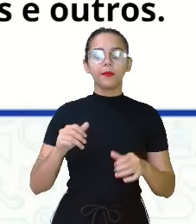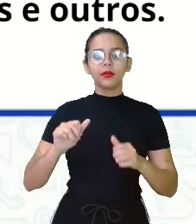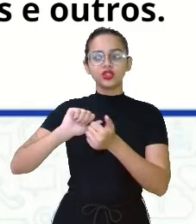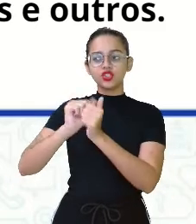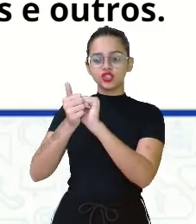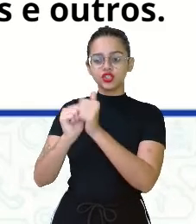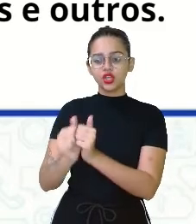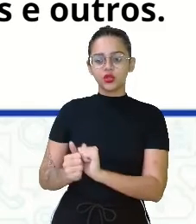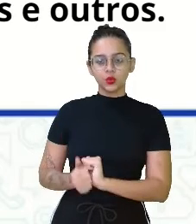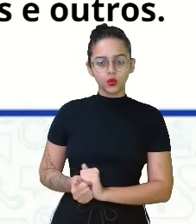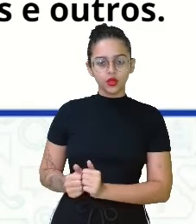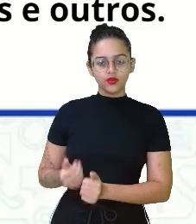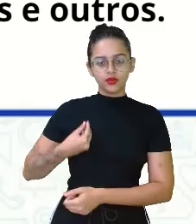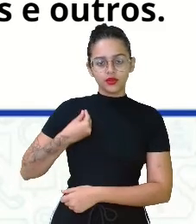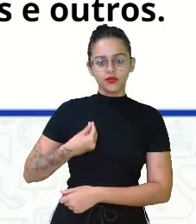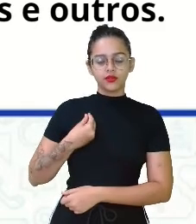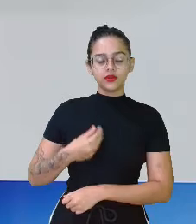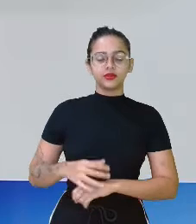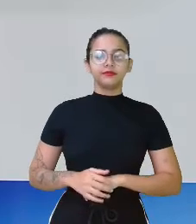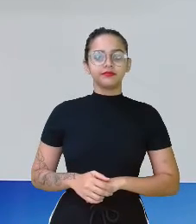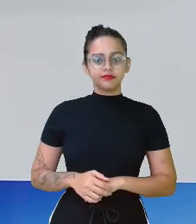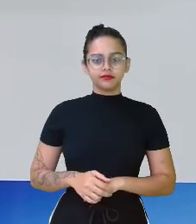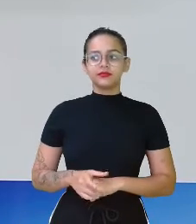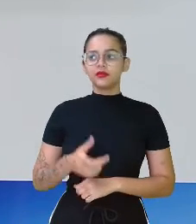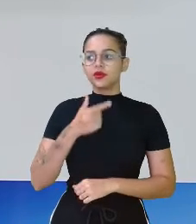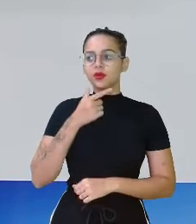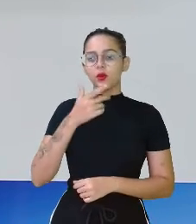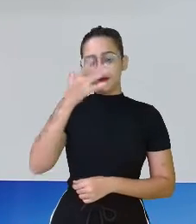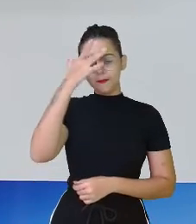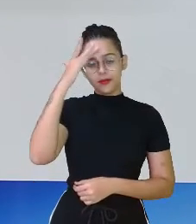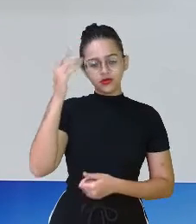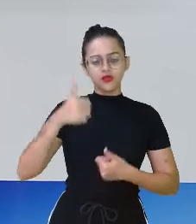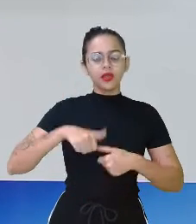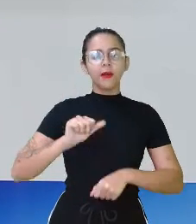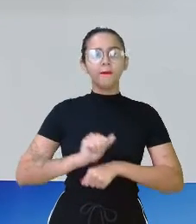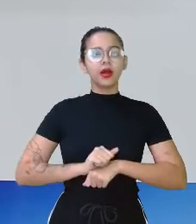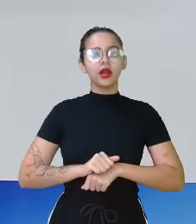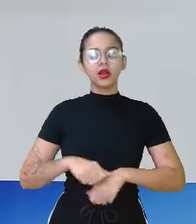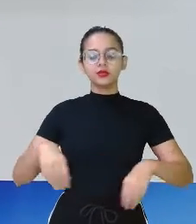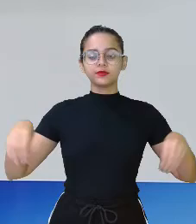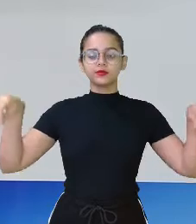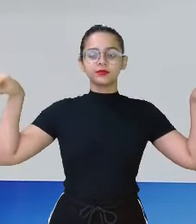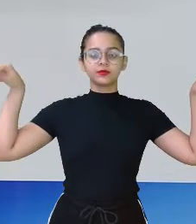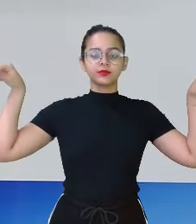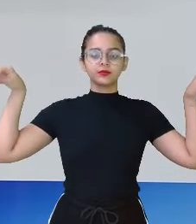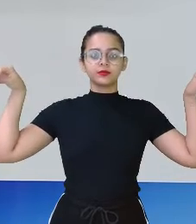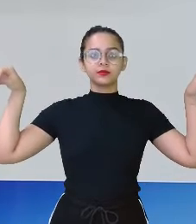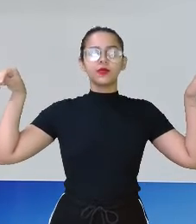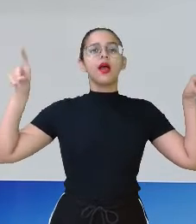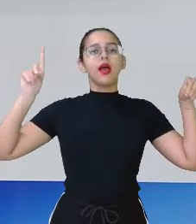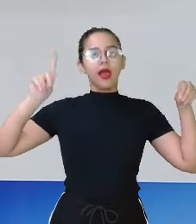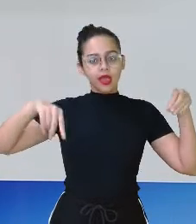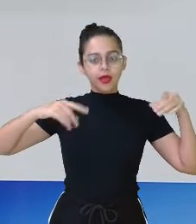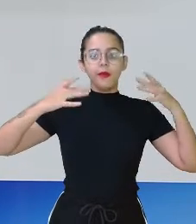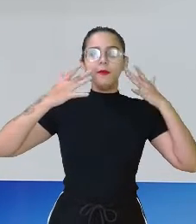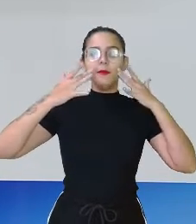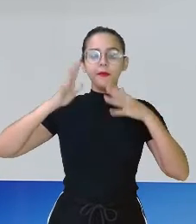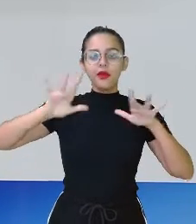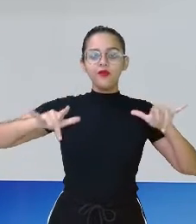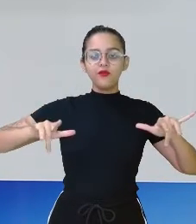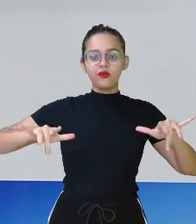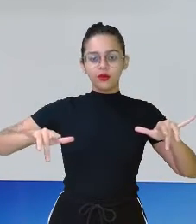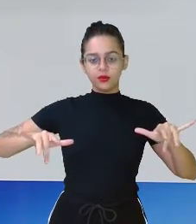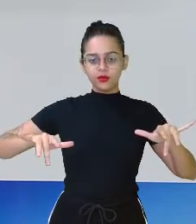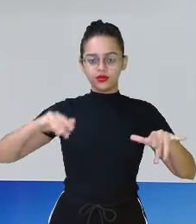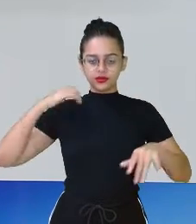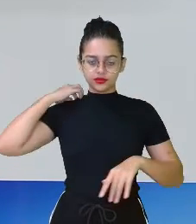né? Como é que chama, Estátuas Gini? vivas. Estátuas vivas. Estátuas vivas. Né? As estátuas vivas na verdade, performance. Sim. Né? Porque